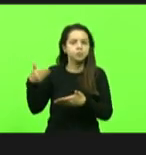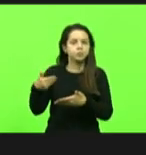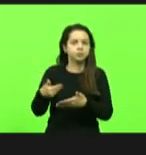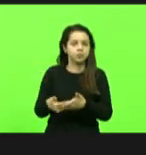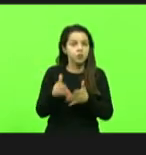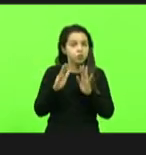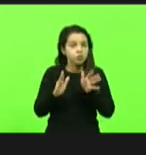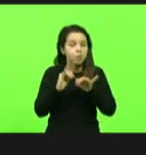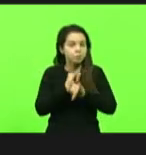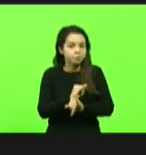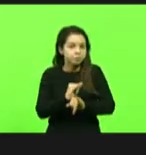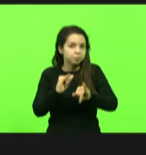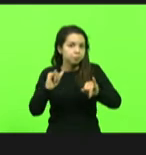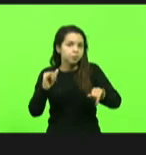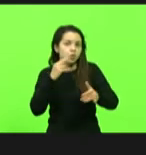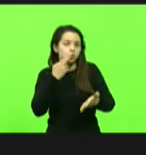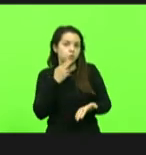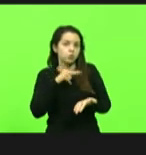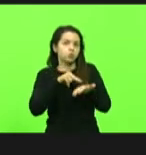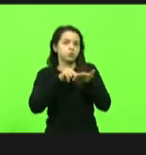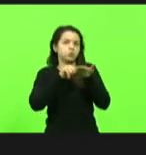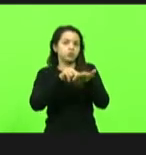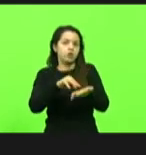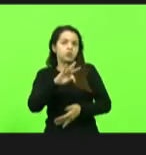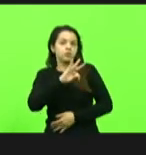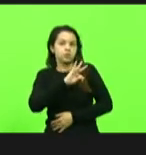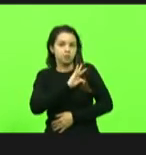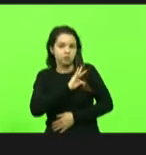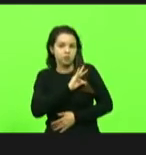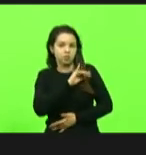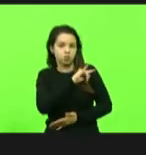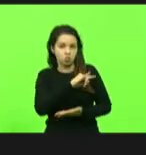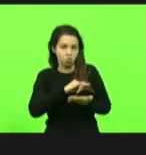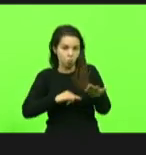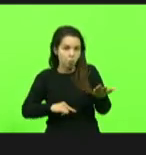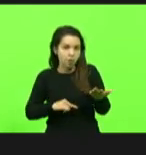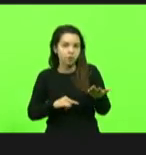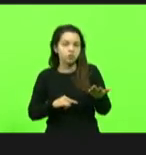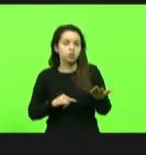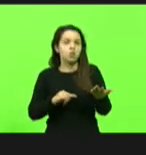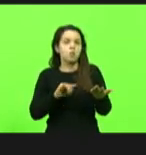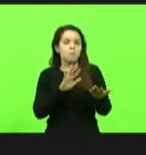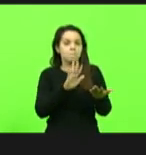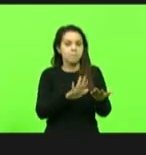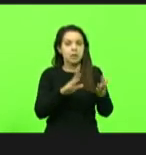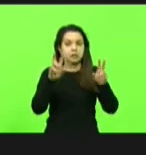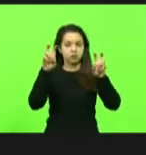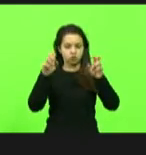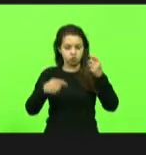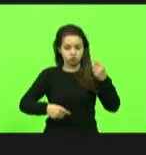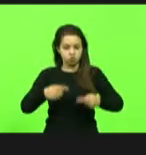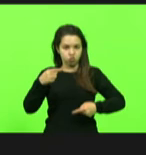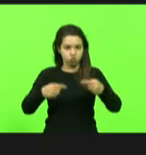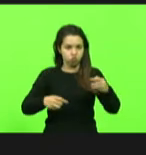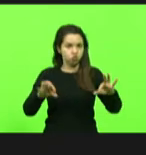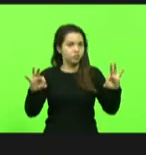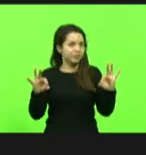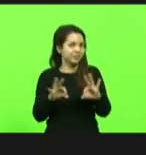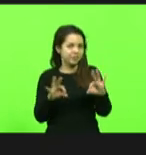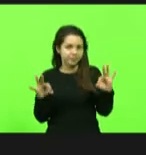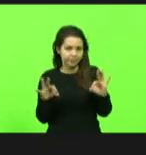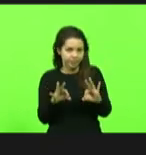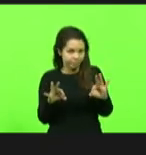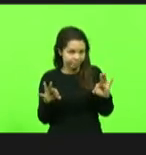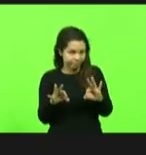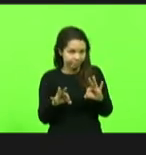notas técnicas e documentos sem que fossem trazidos à pauta e discutidos